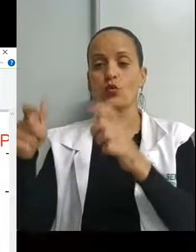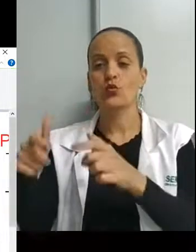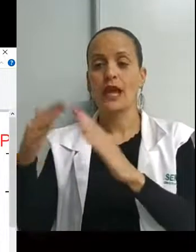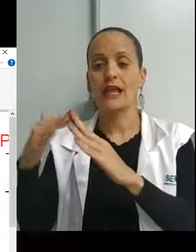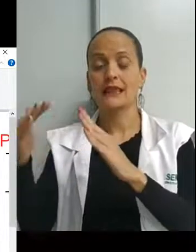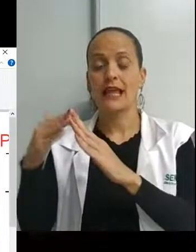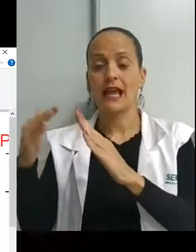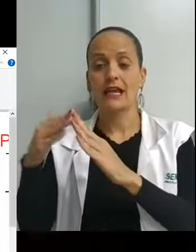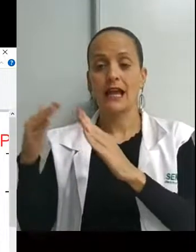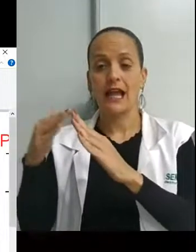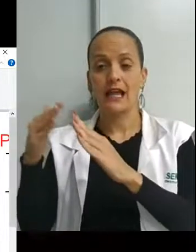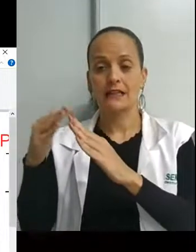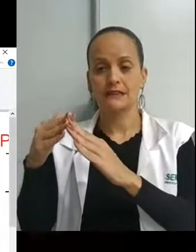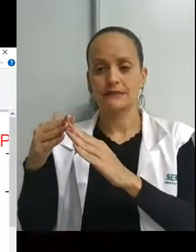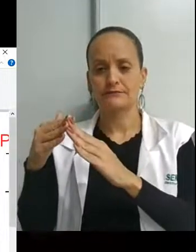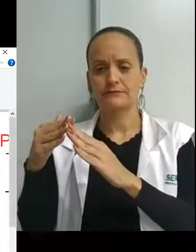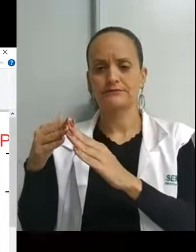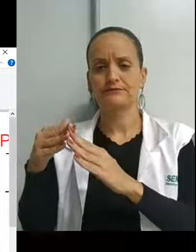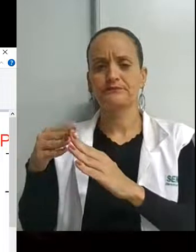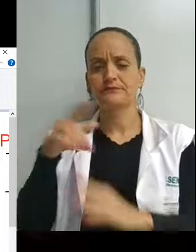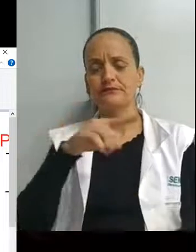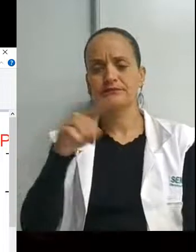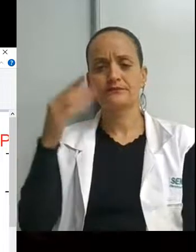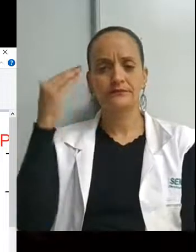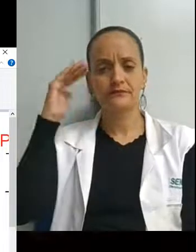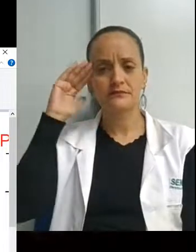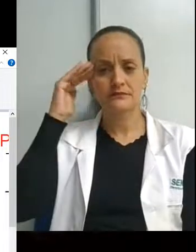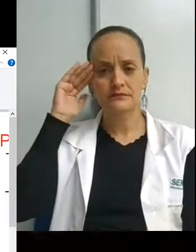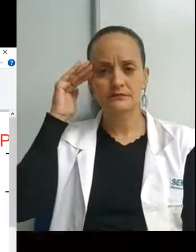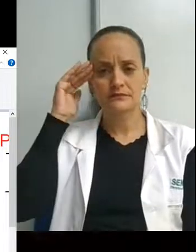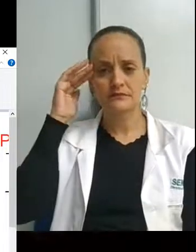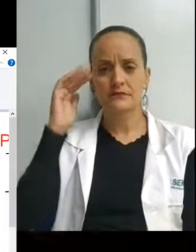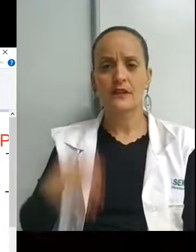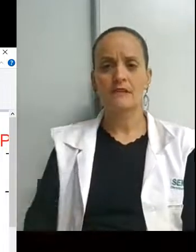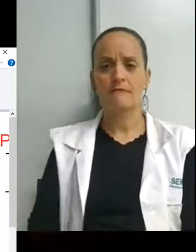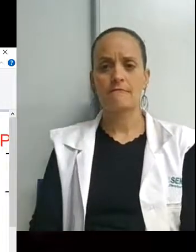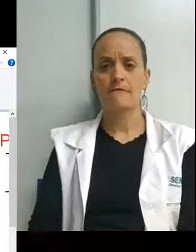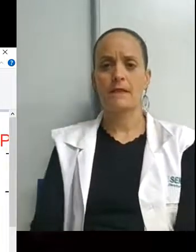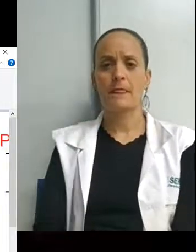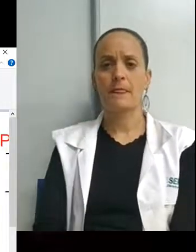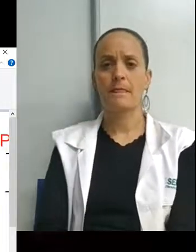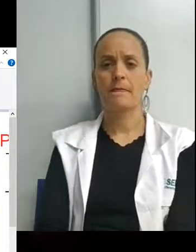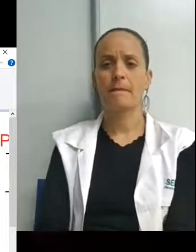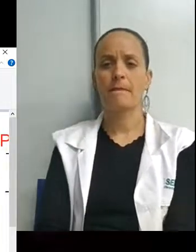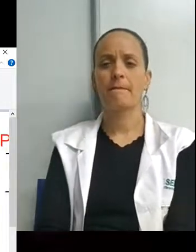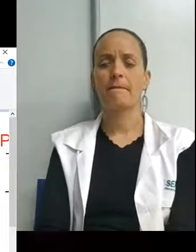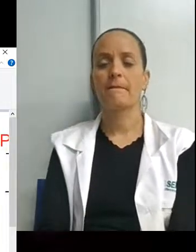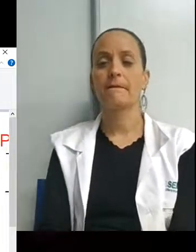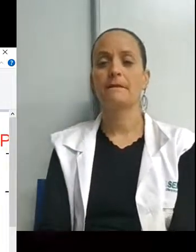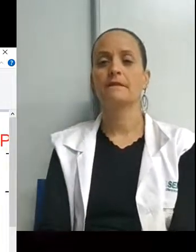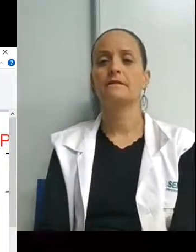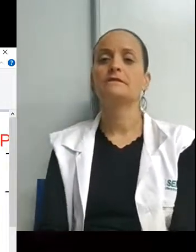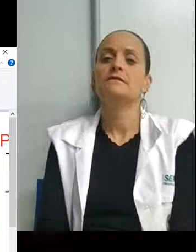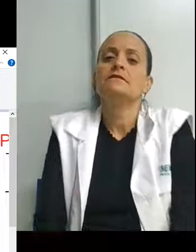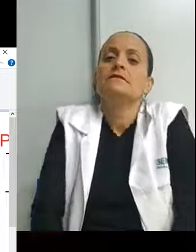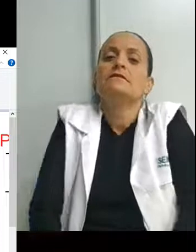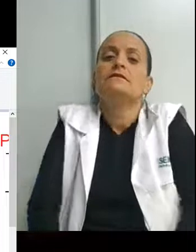certo? Todo mundo entendeu como que eu fiz essa conta aqui ou vocês querem que eu falo novamente sobre ela?